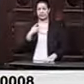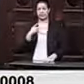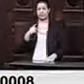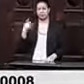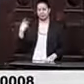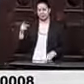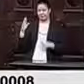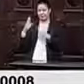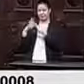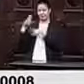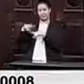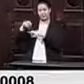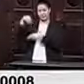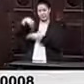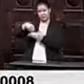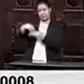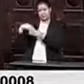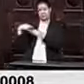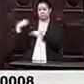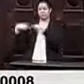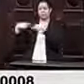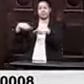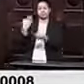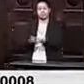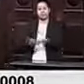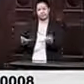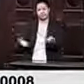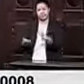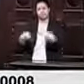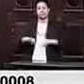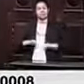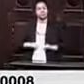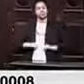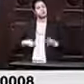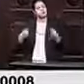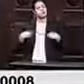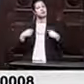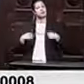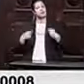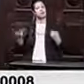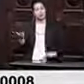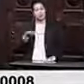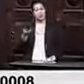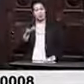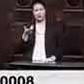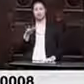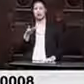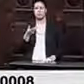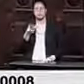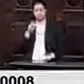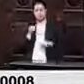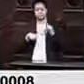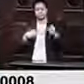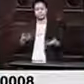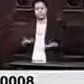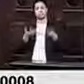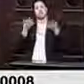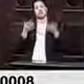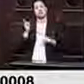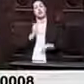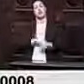penitenciário, já vem desde 2006 um sofrimento que precisa, o mais rapidamente possível, ser superado